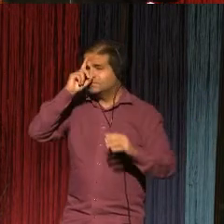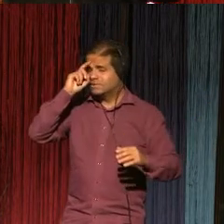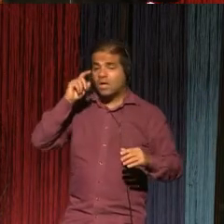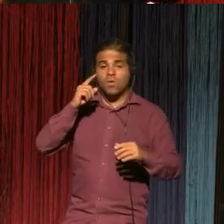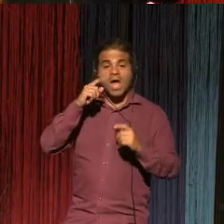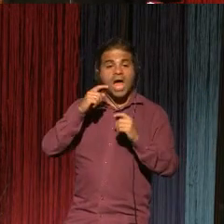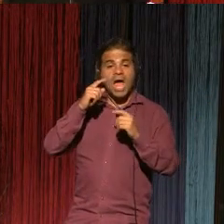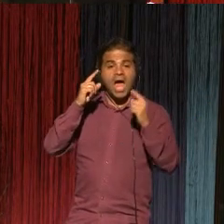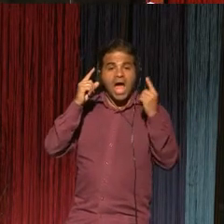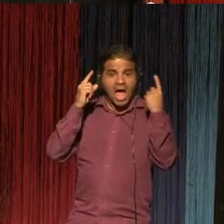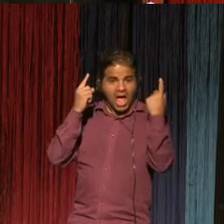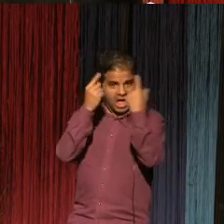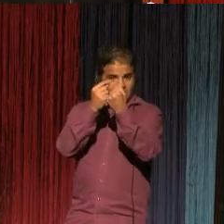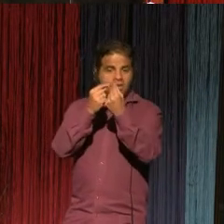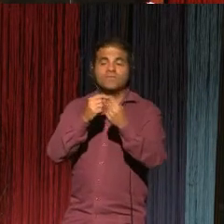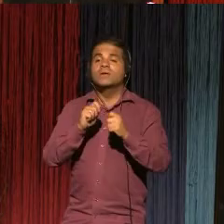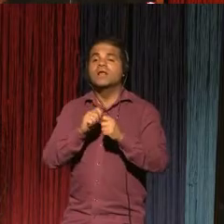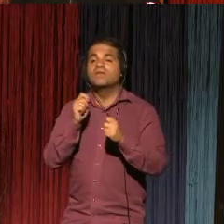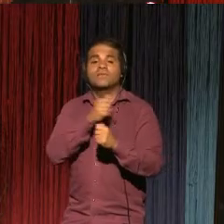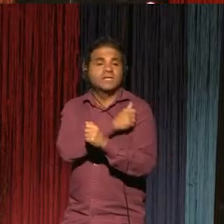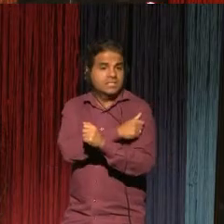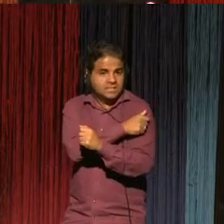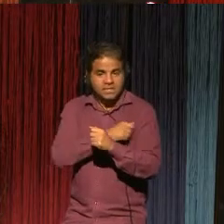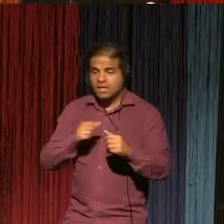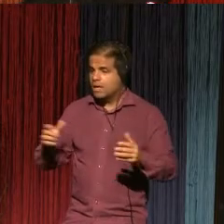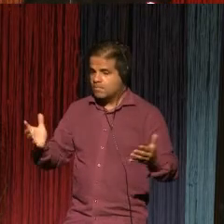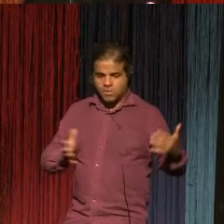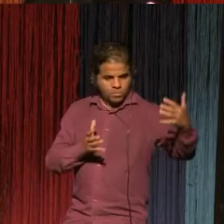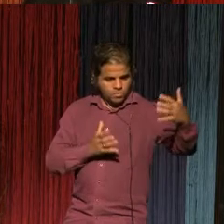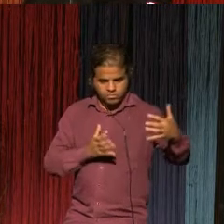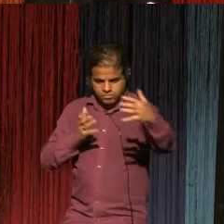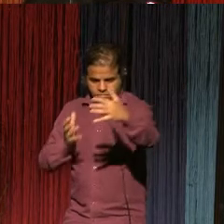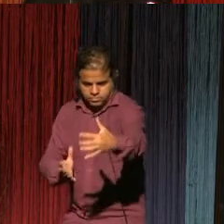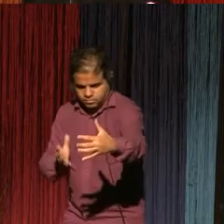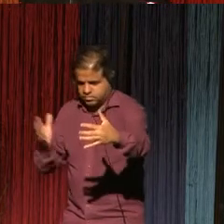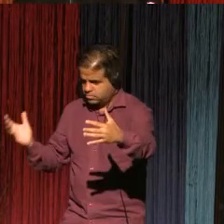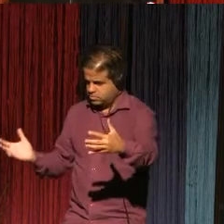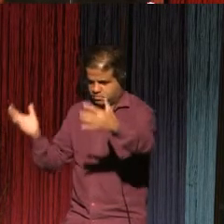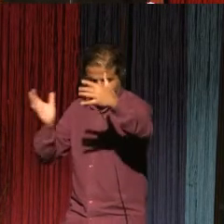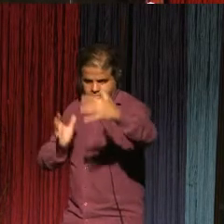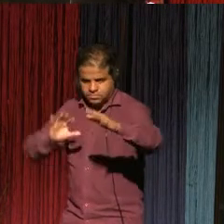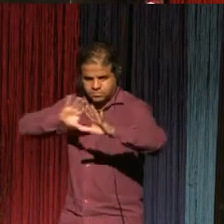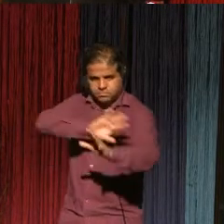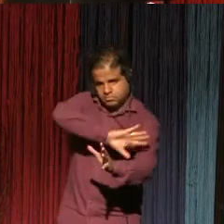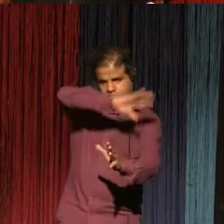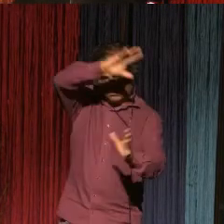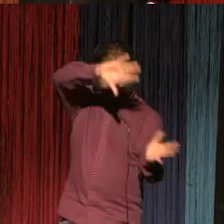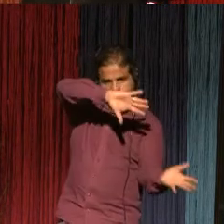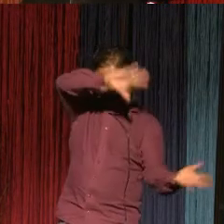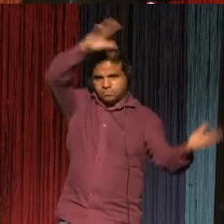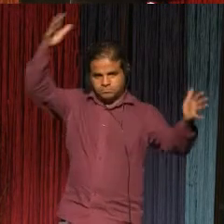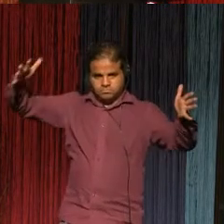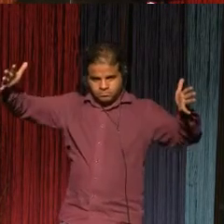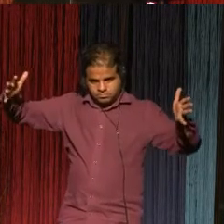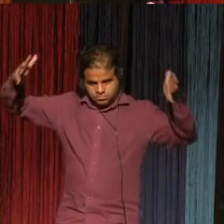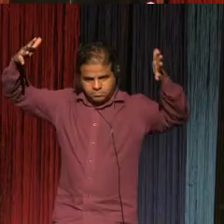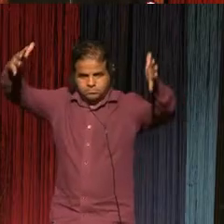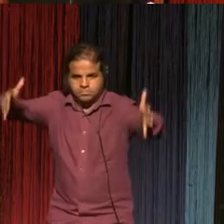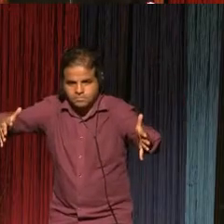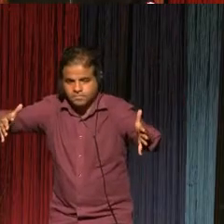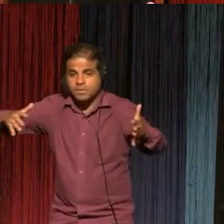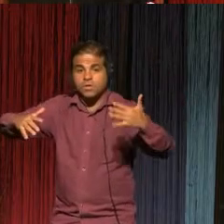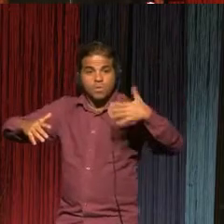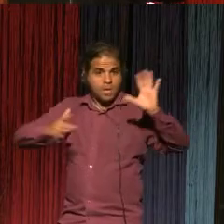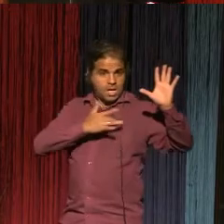enfermeira colocou os dois bebês juntos na mesma incubadora. E, instintivamente, esse bebê